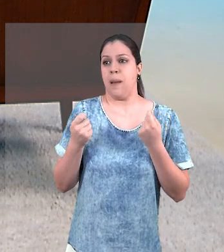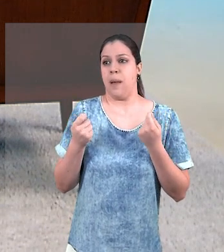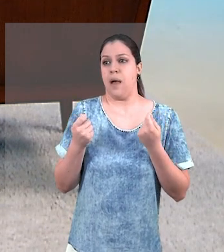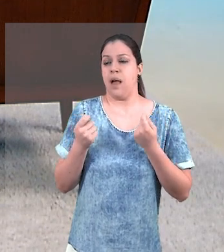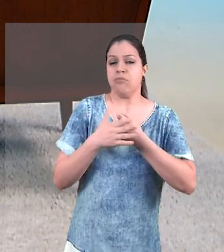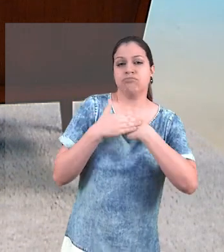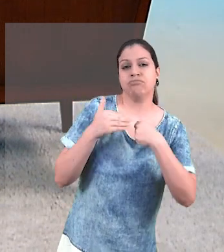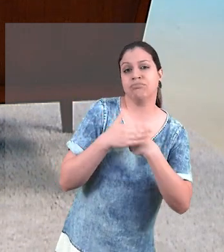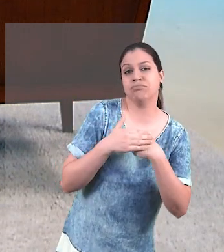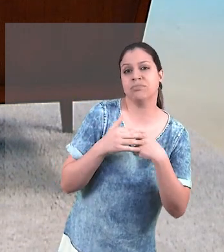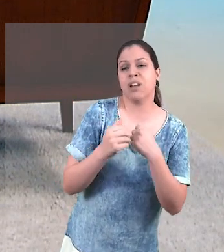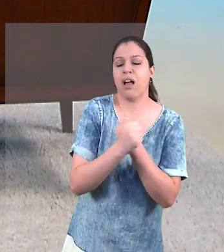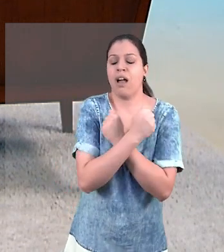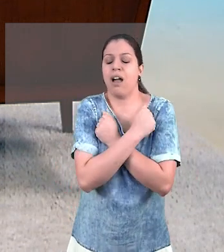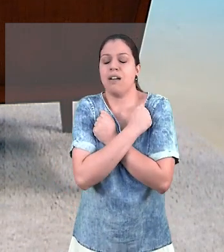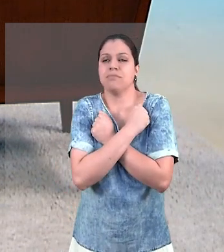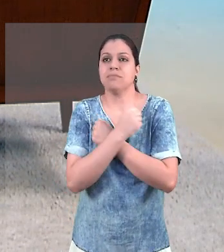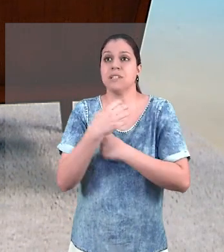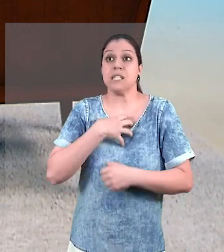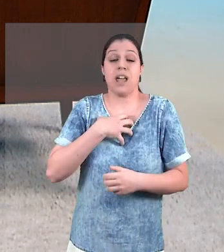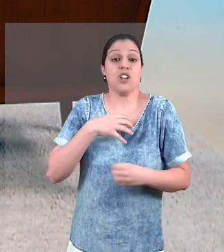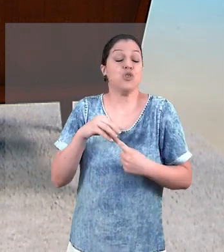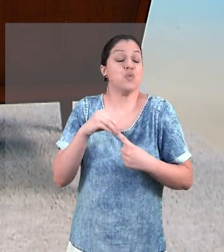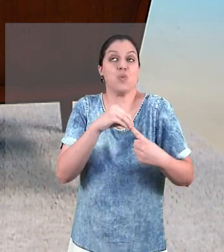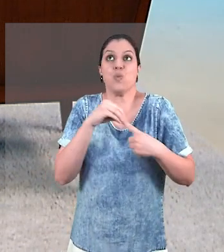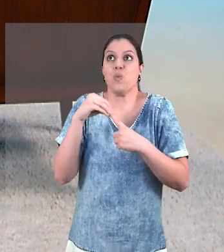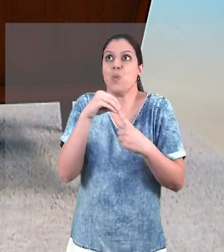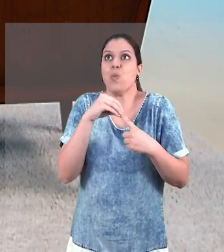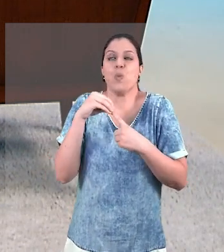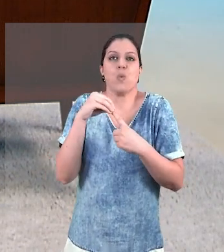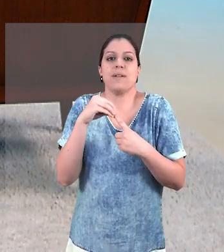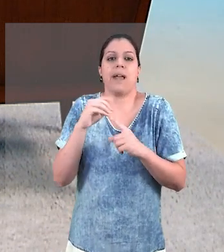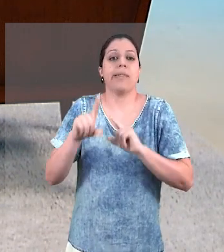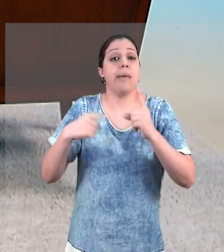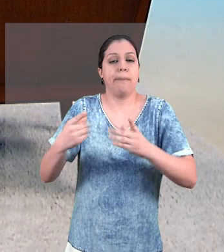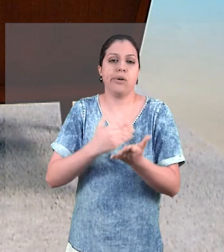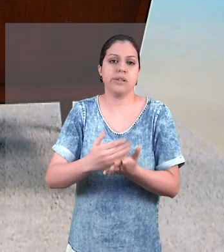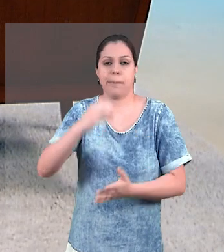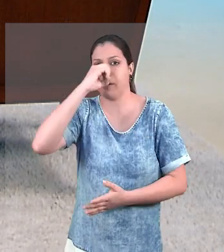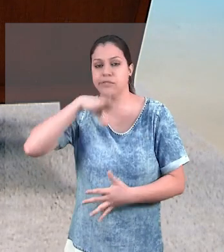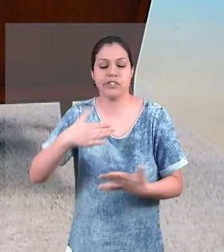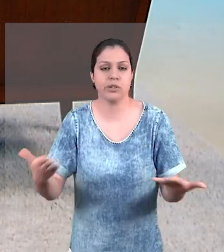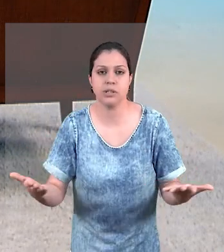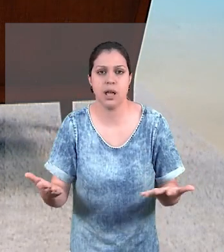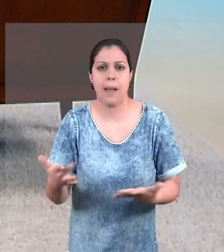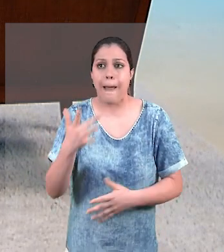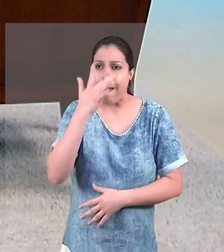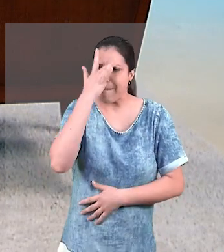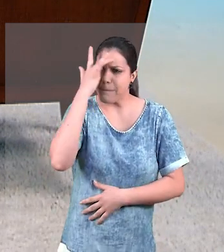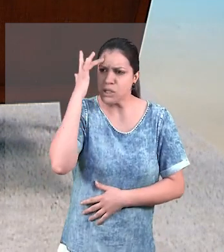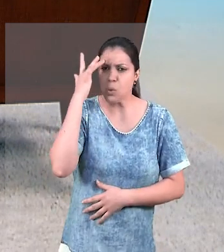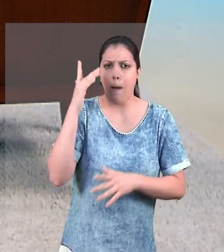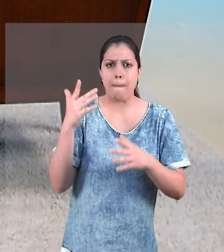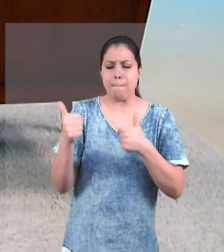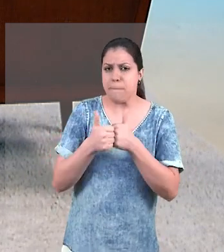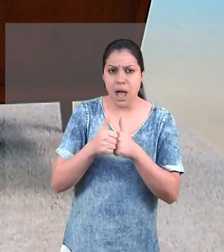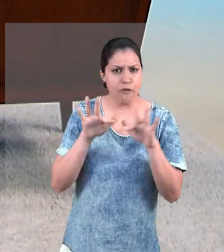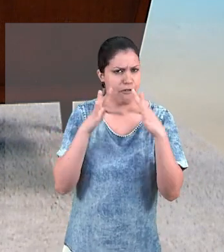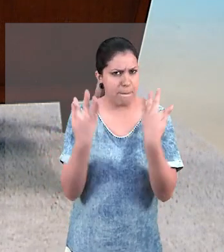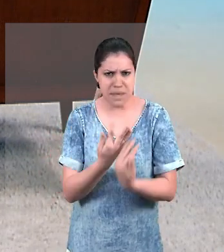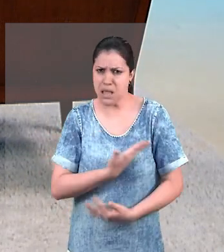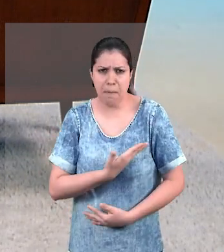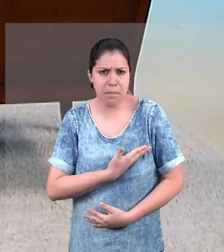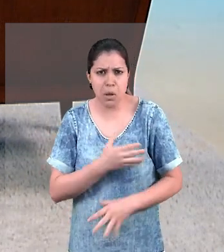realmente abraçou vocês e vocês se sentiam únicas, e o ciclo da violência começou dessa forma, pessoas que estavam próximas,